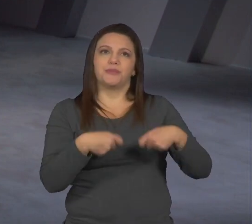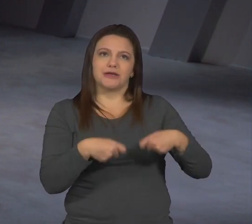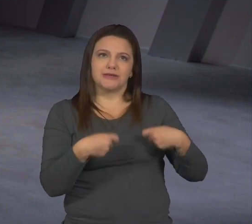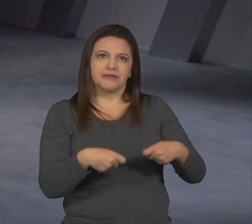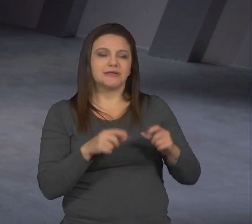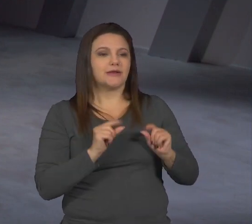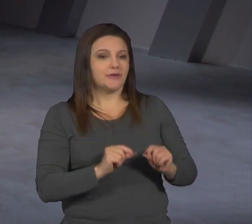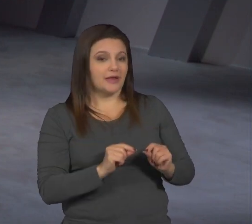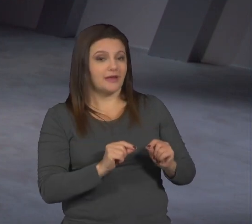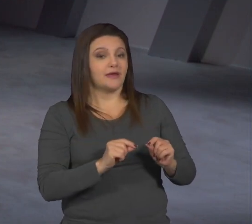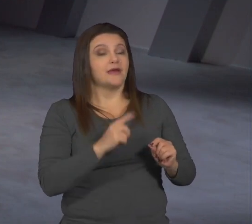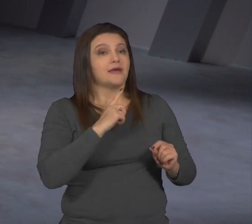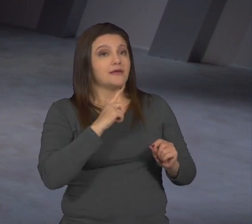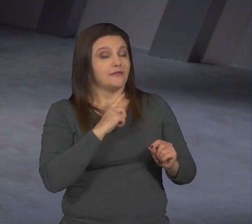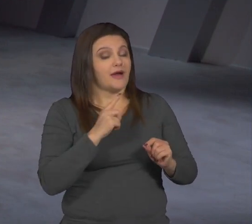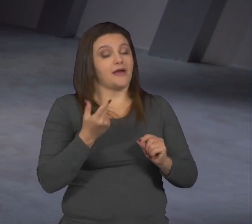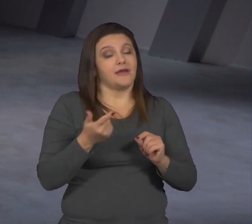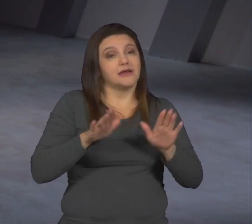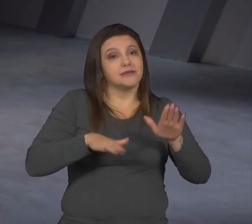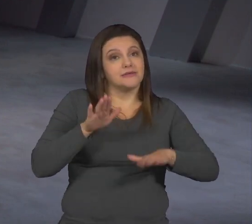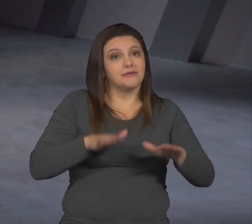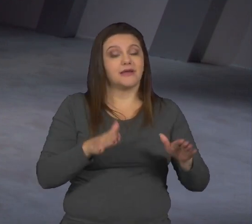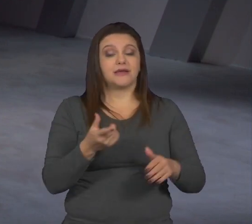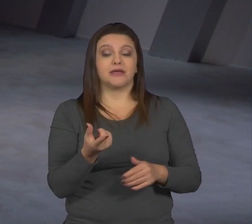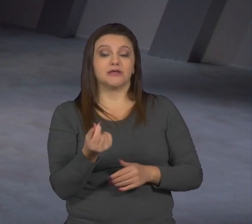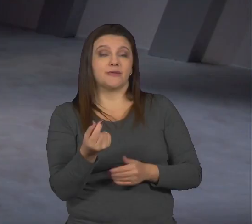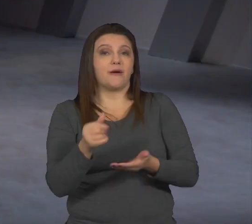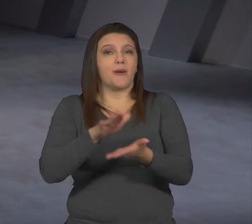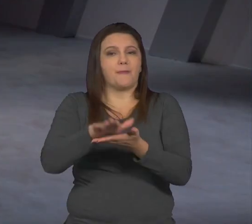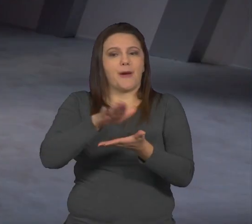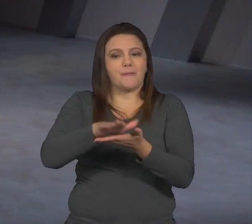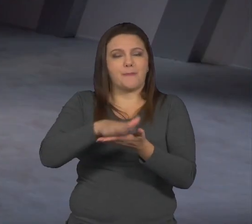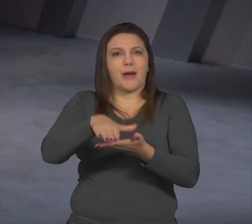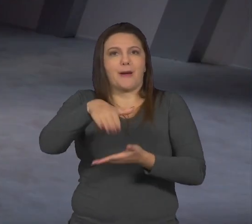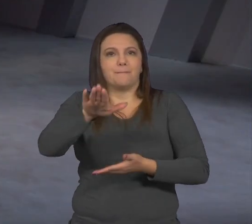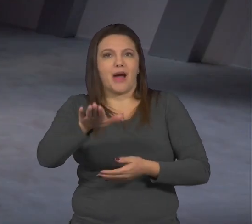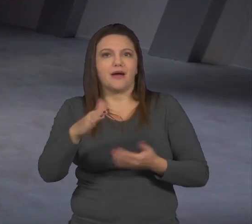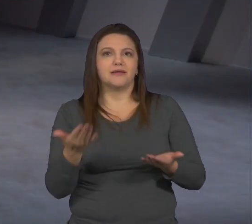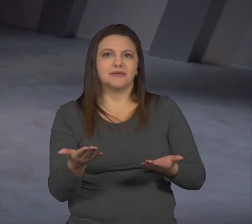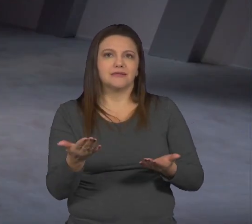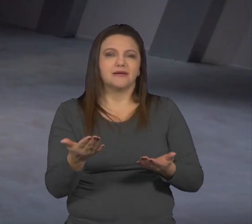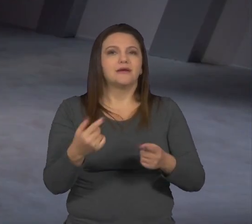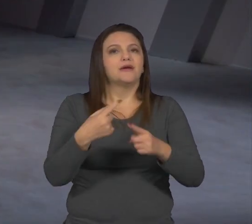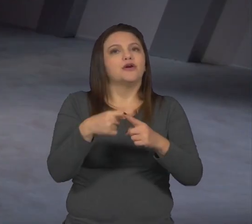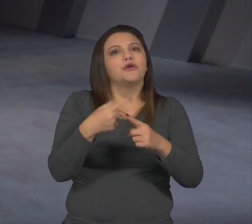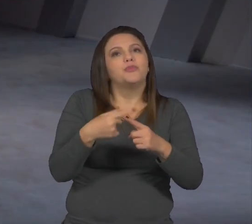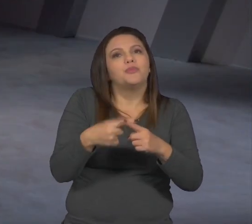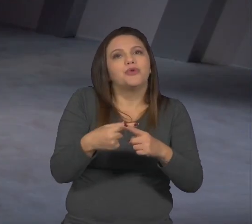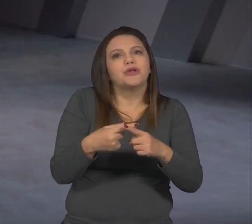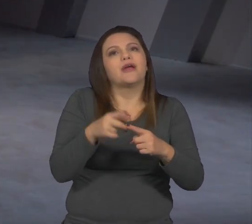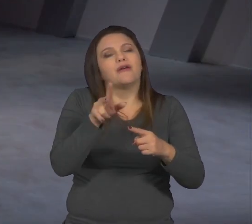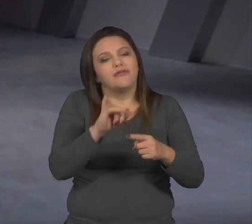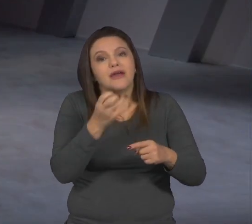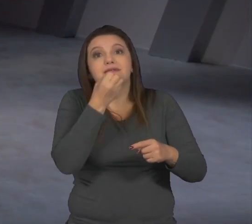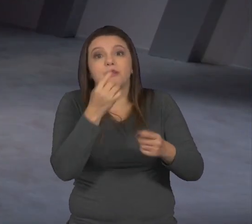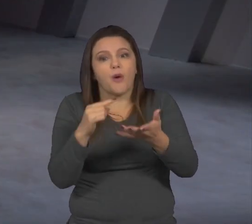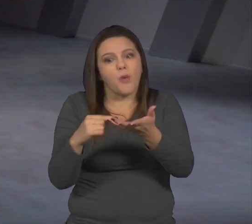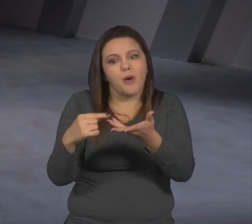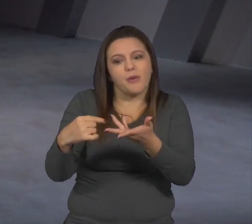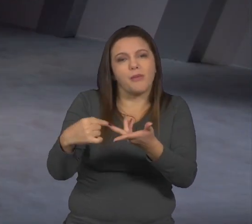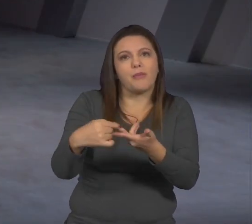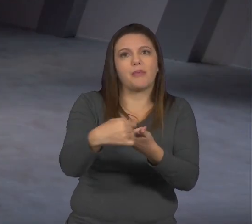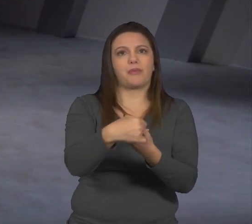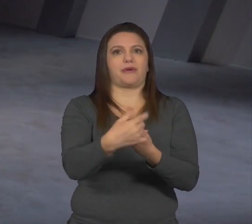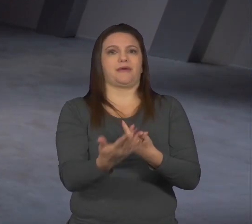os benefícios em outros lugares. Claro que entendendo que, no final das contas, eu vou ter uma relação